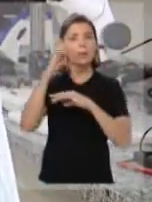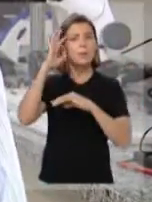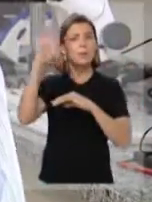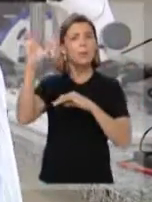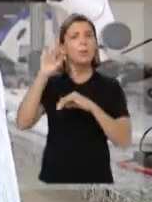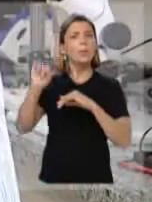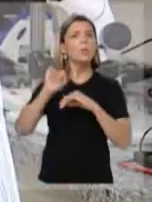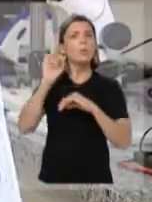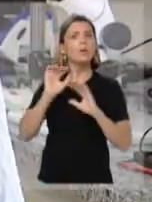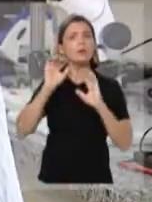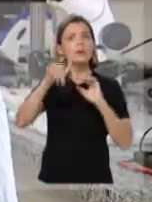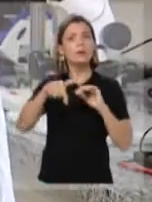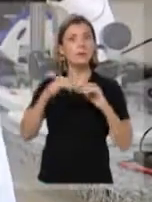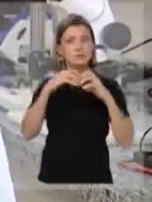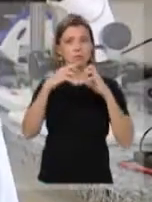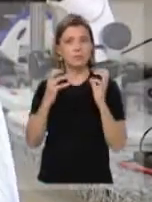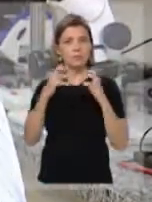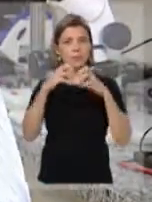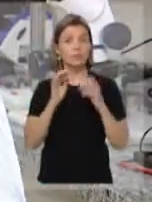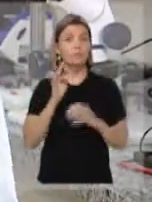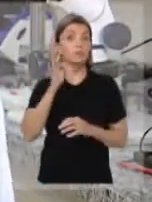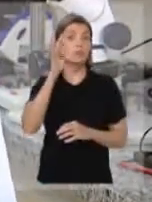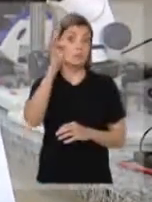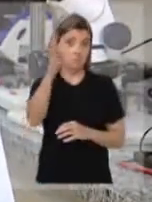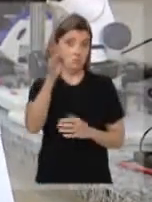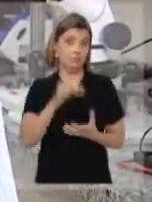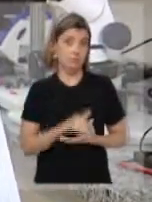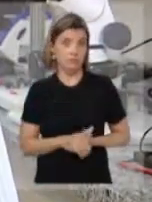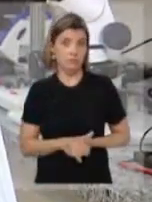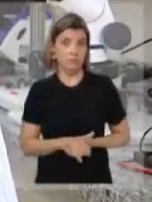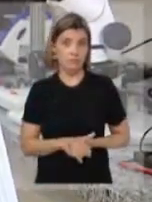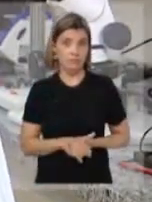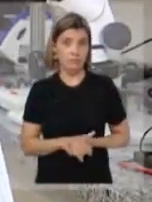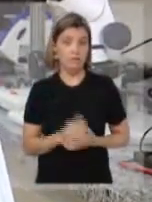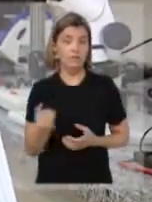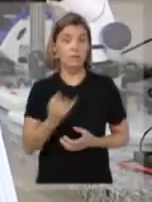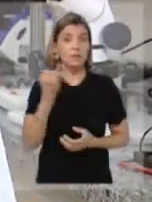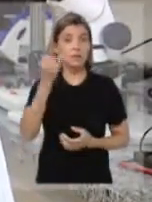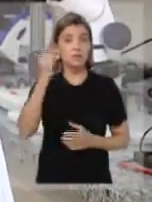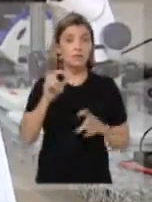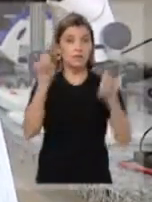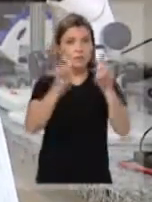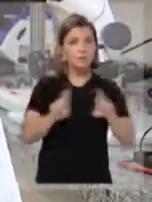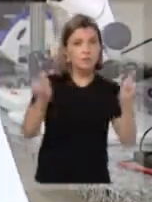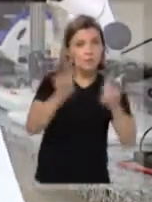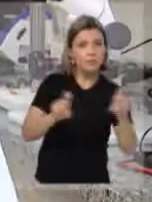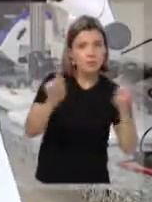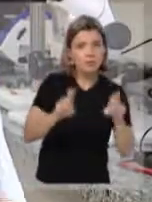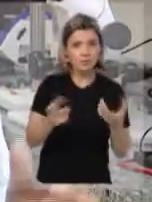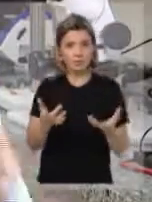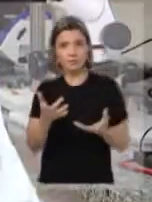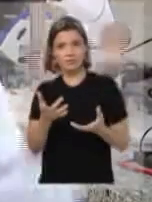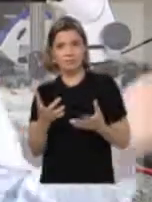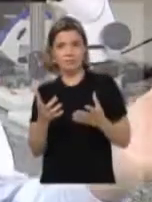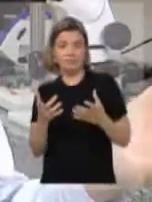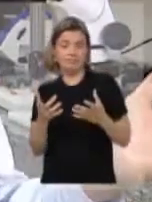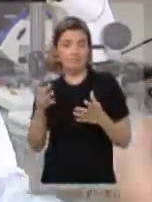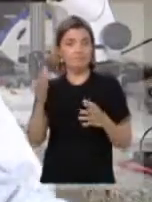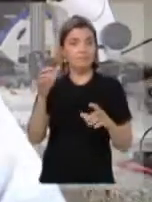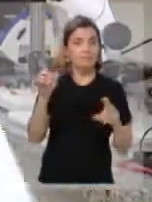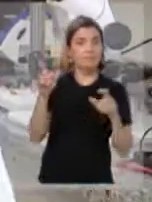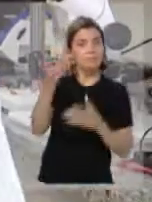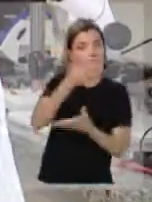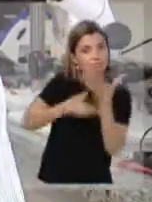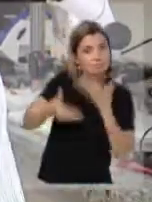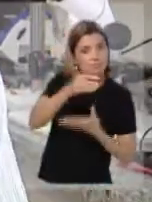ocorrem, talvez seja possível ter esse tão sonhado interface cérebro, máquina interface cérebro-cérebro,